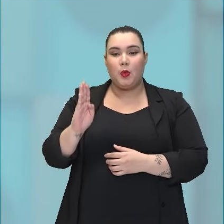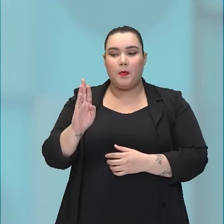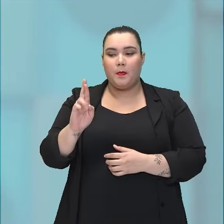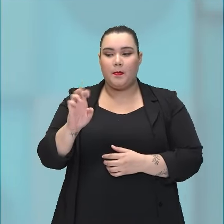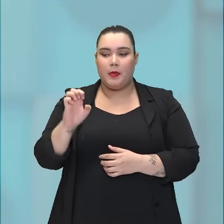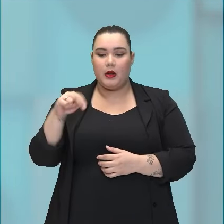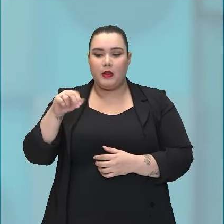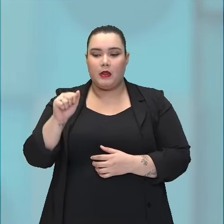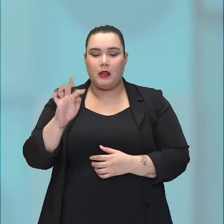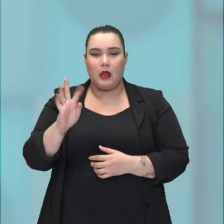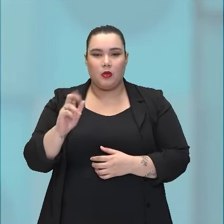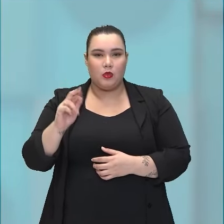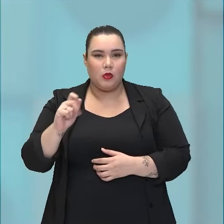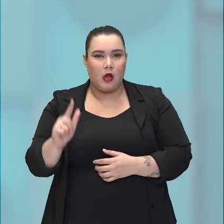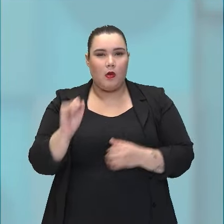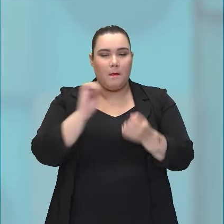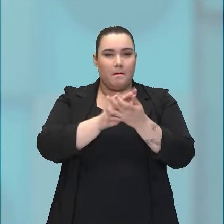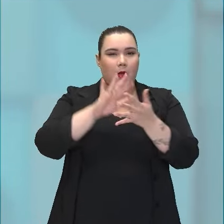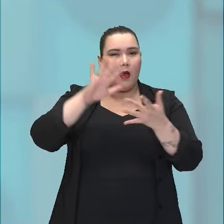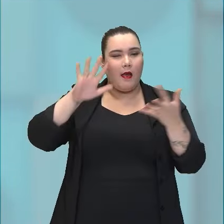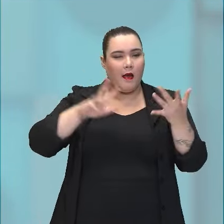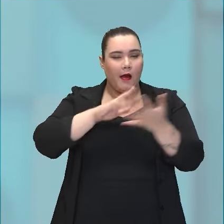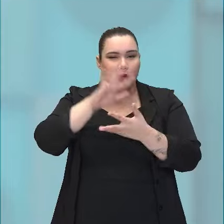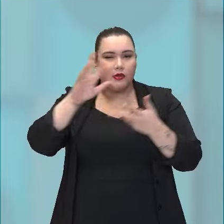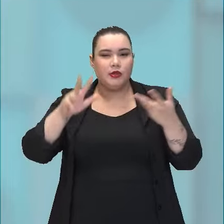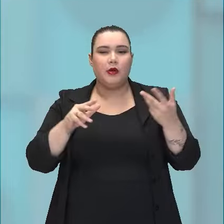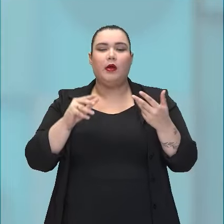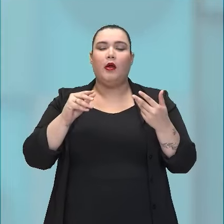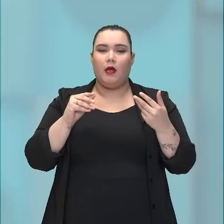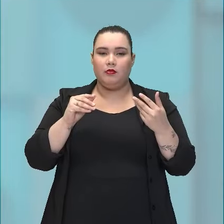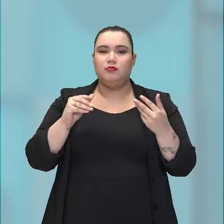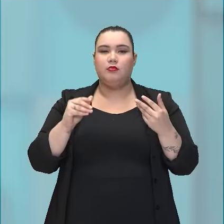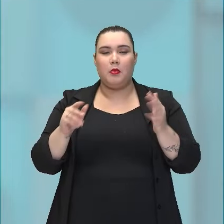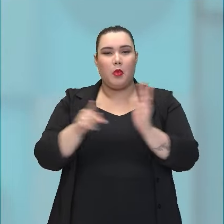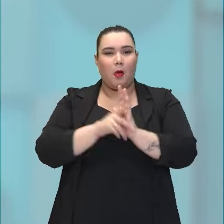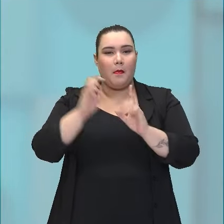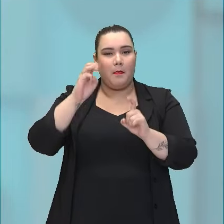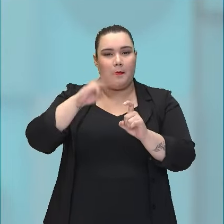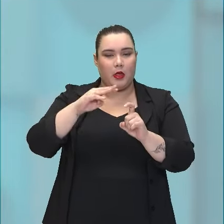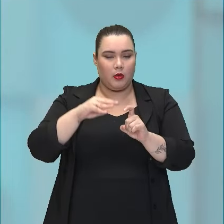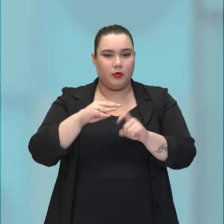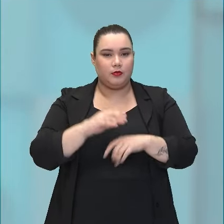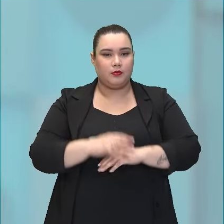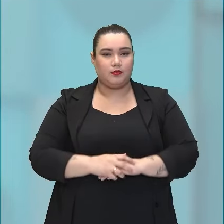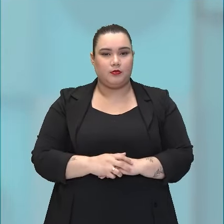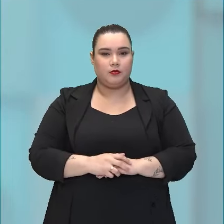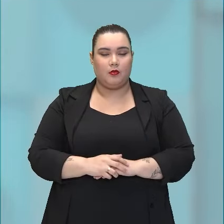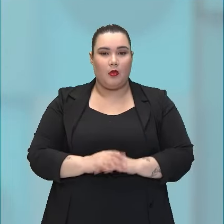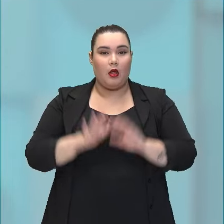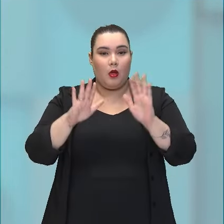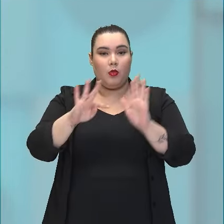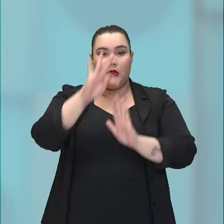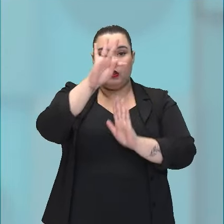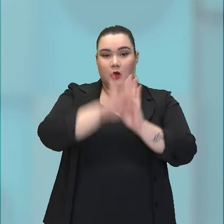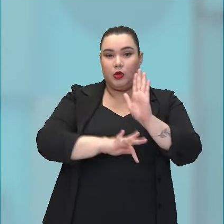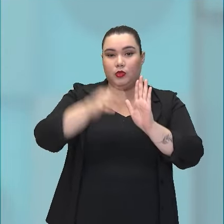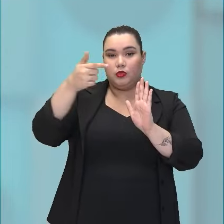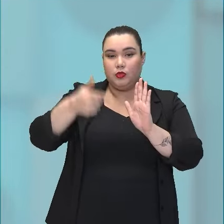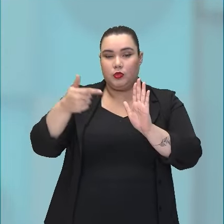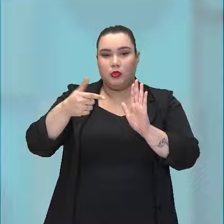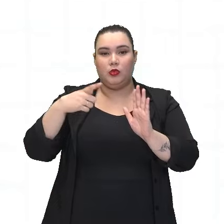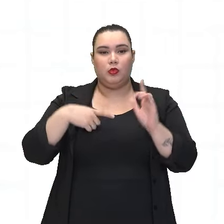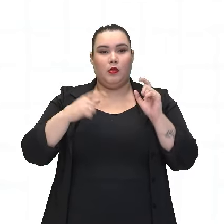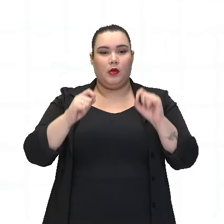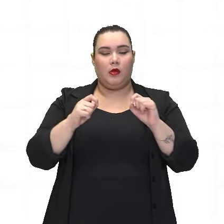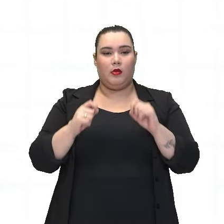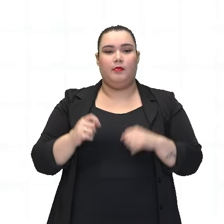seres místicos. Então perceba que tudo isso para explicar a origem do diamante. Já no texto de número 2, nós temos aí um